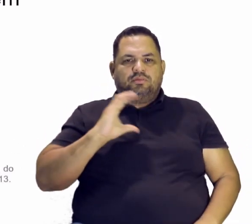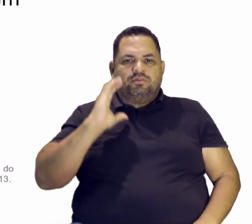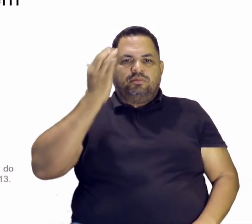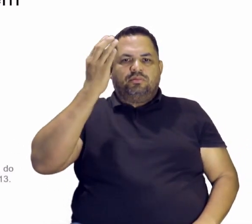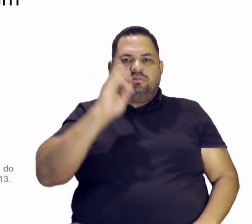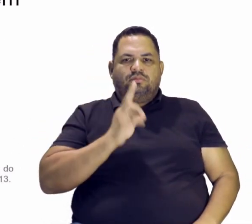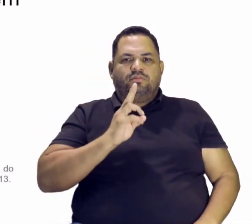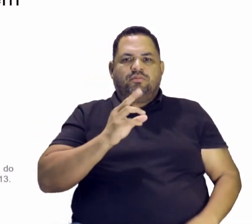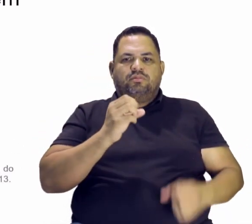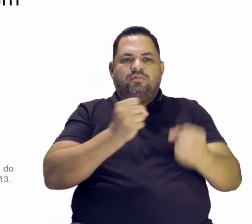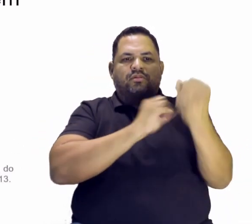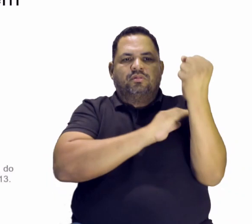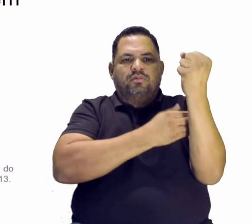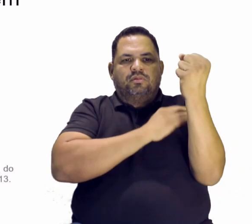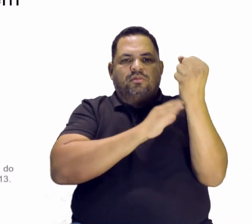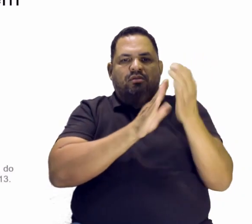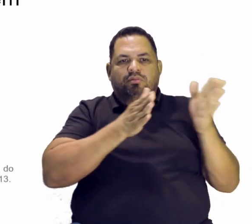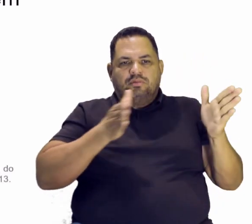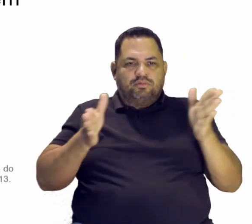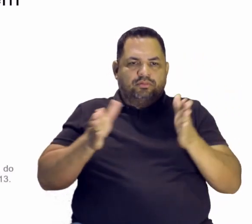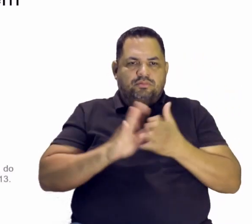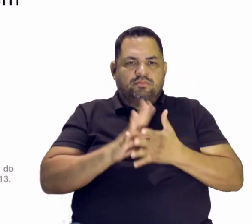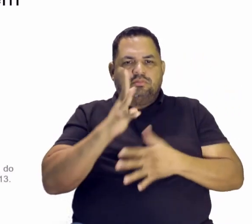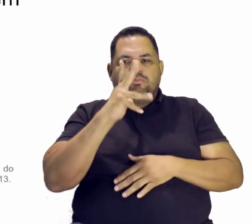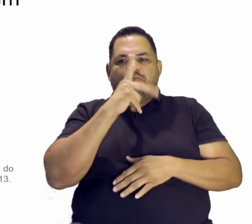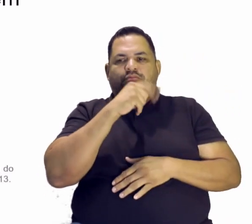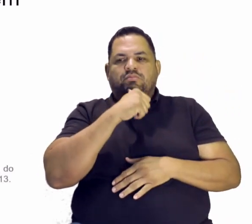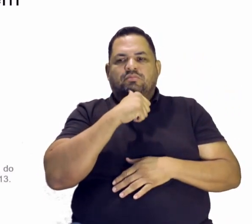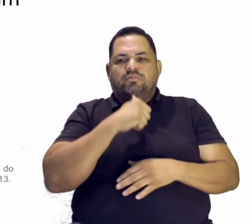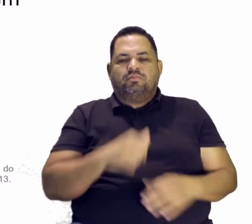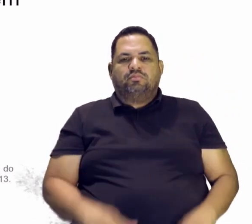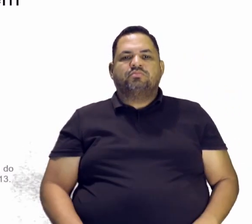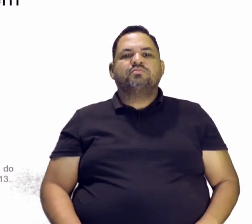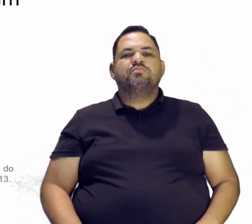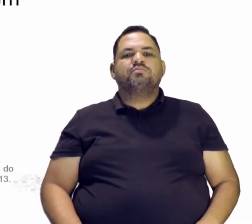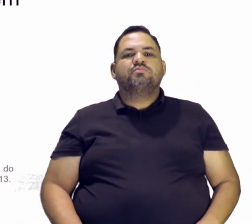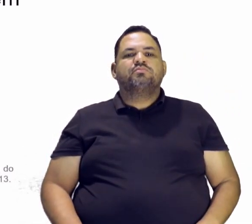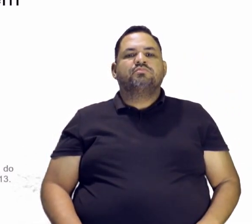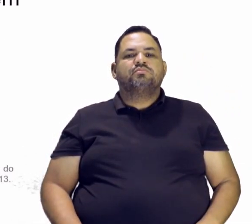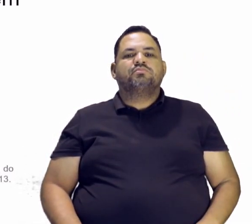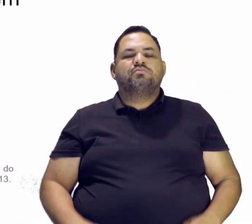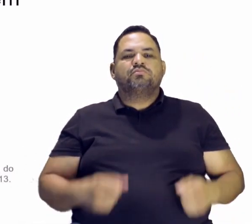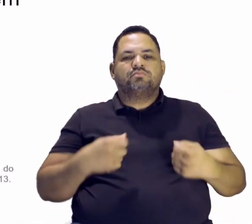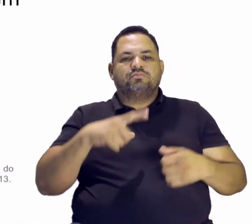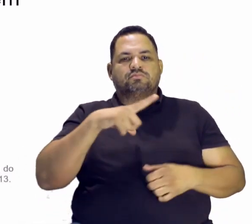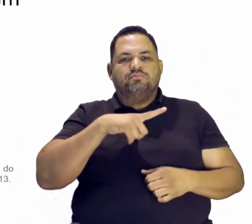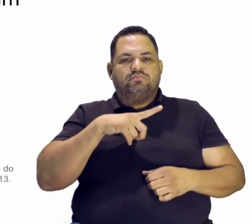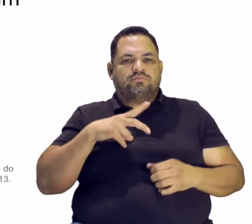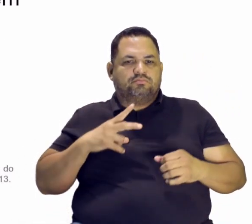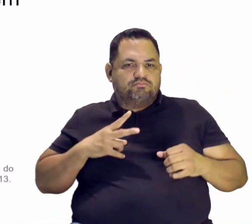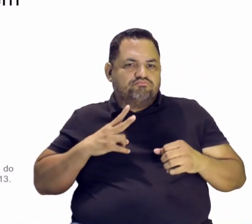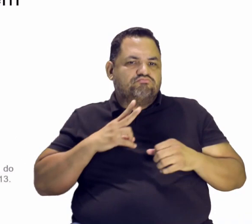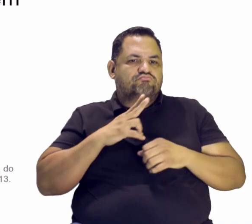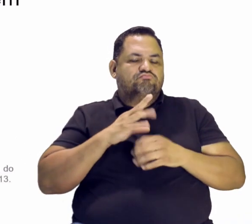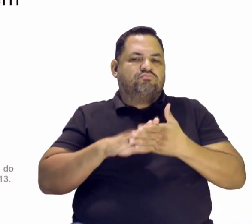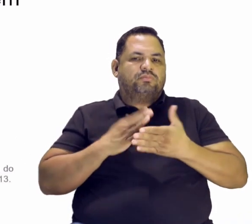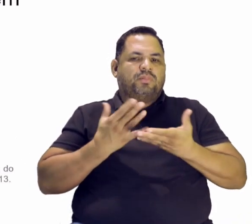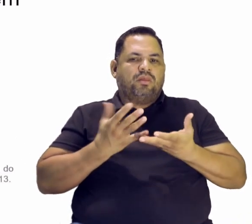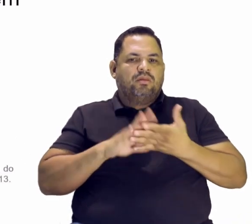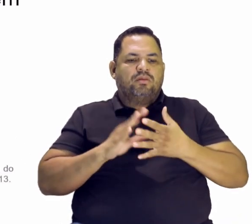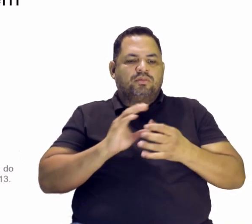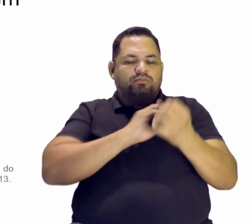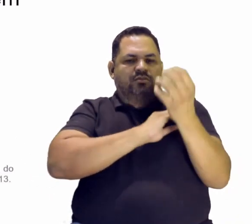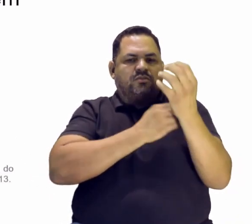atividade física muscular por um período mais prolongado, né? Então, eu sou obrigada a ter maior resistência muscular aí. Por isso que eu falei